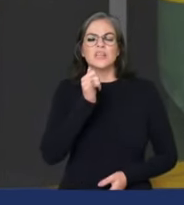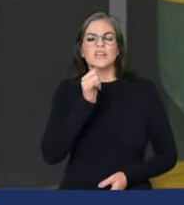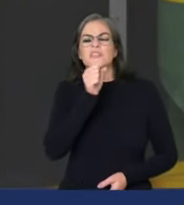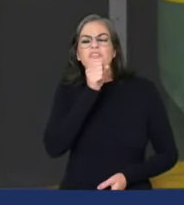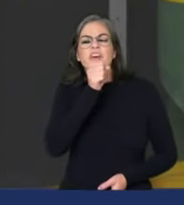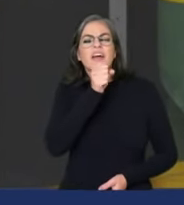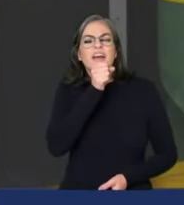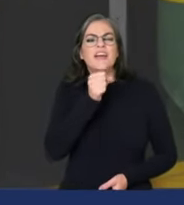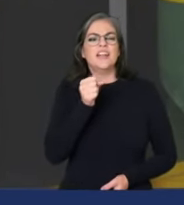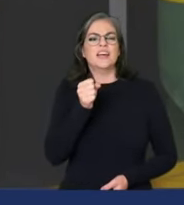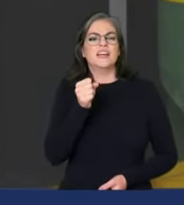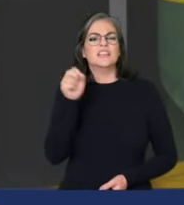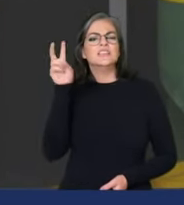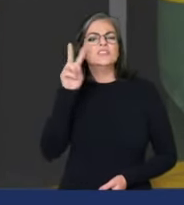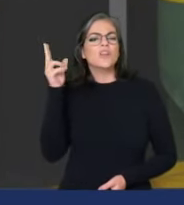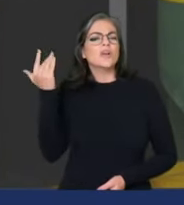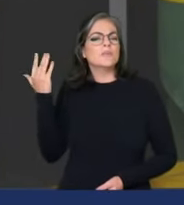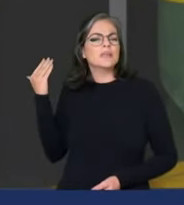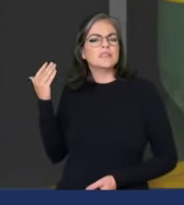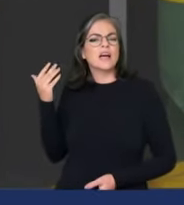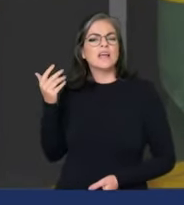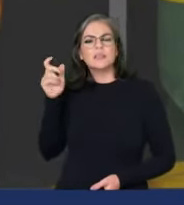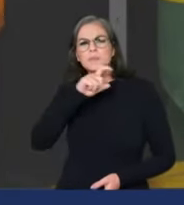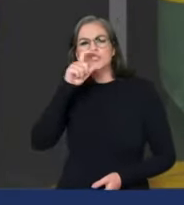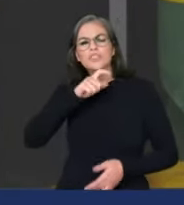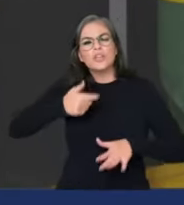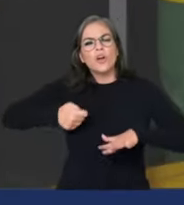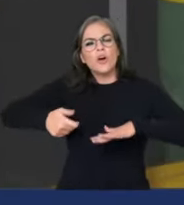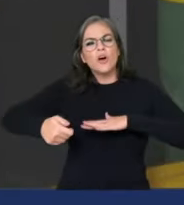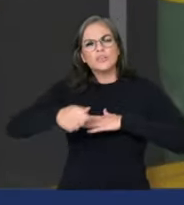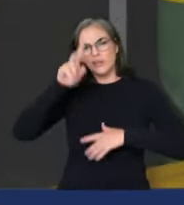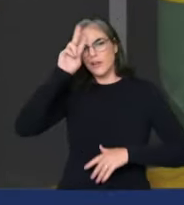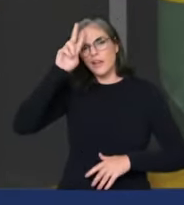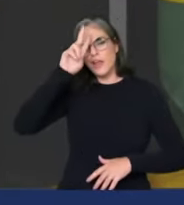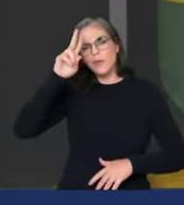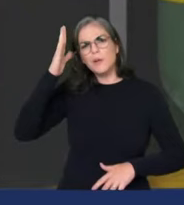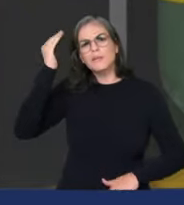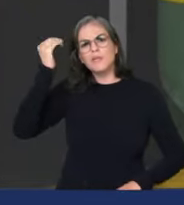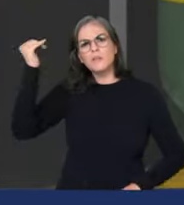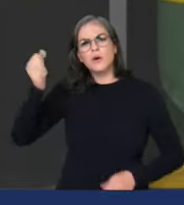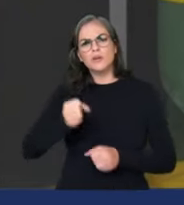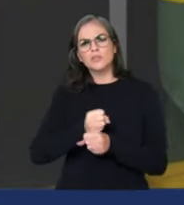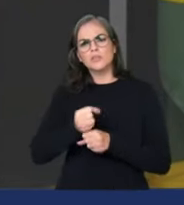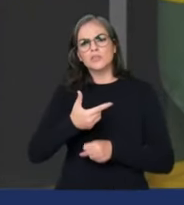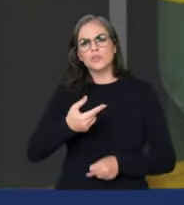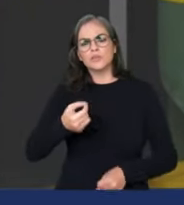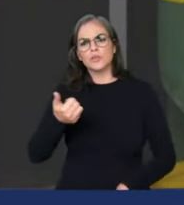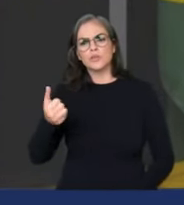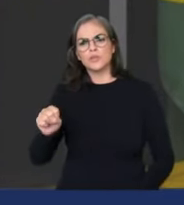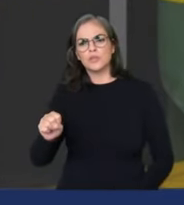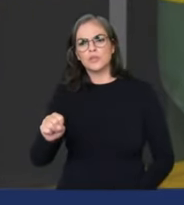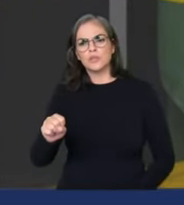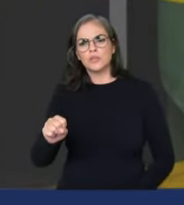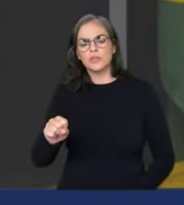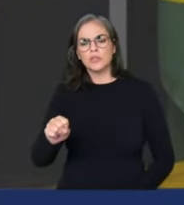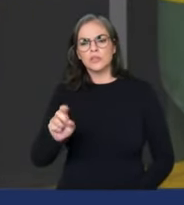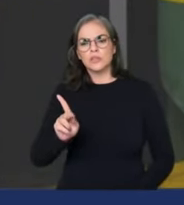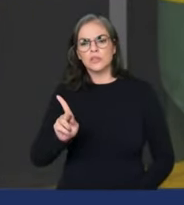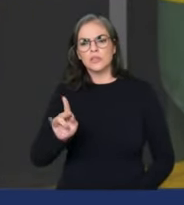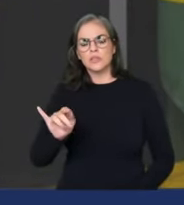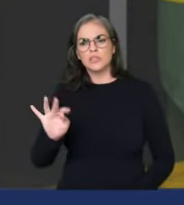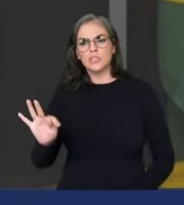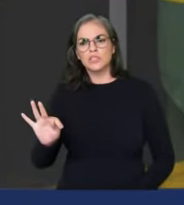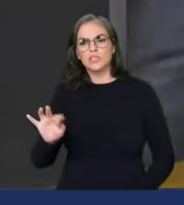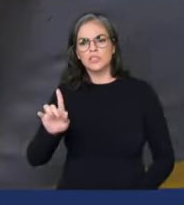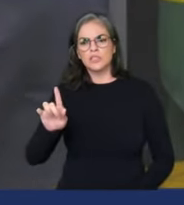Zé Neto, deputado José Hildo, lembramos aqui das fake news famosas de 2018, a mamadeira de piroca, o kit gay, e o PT quebrou